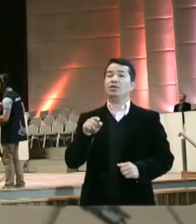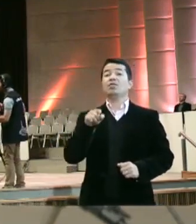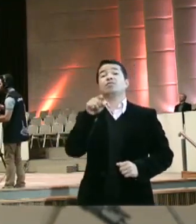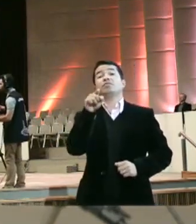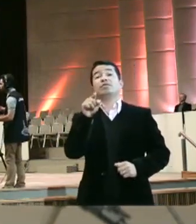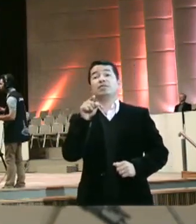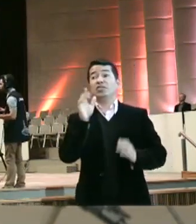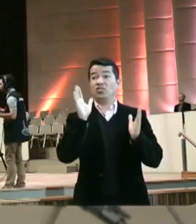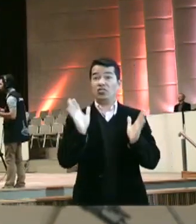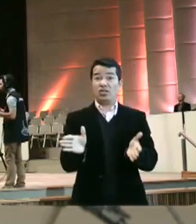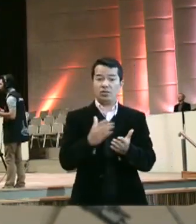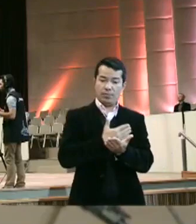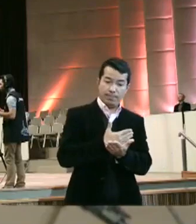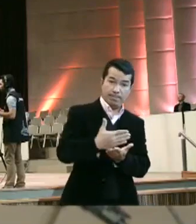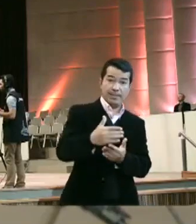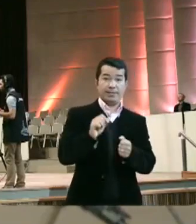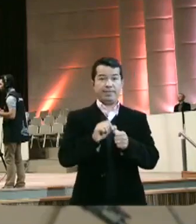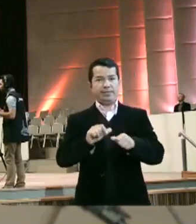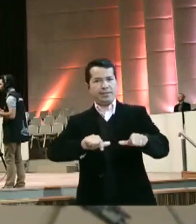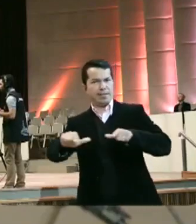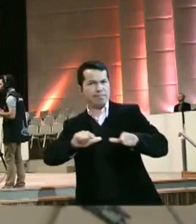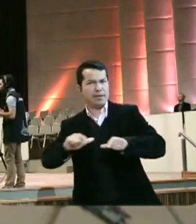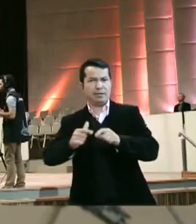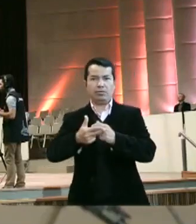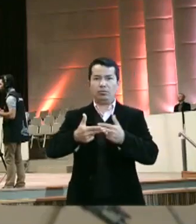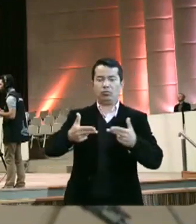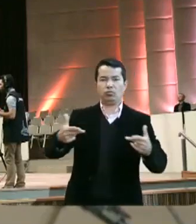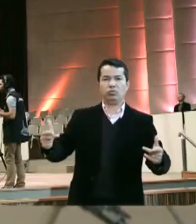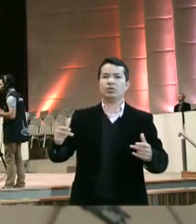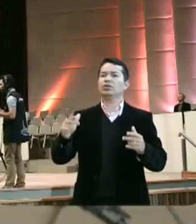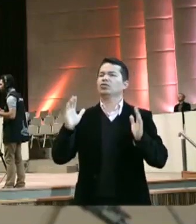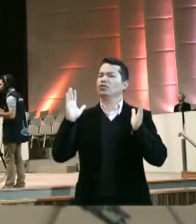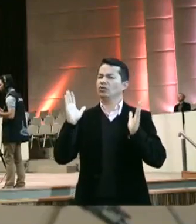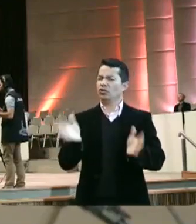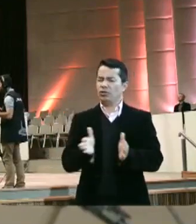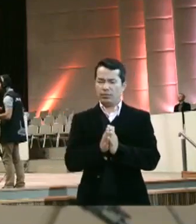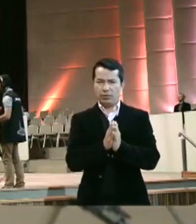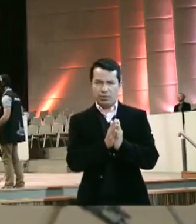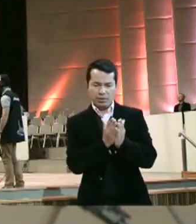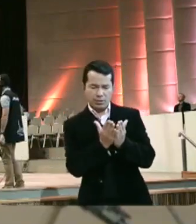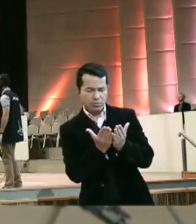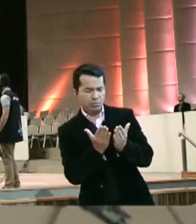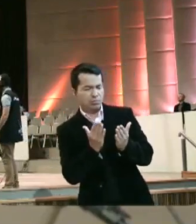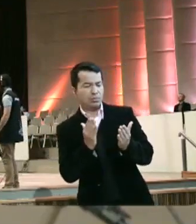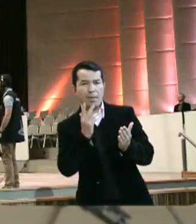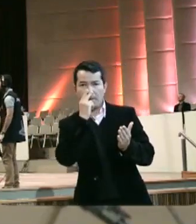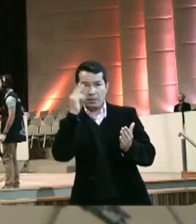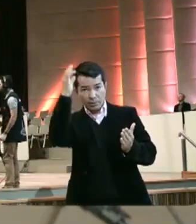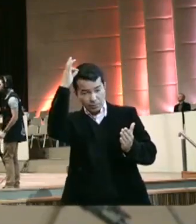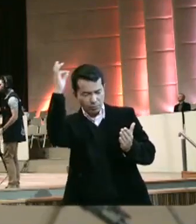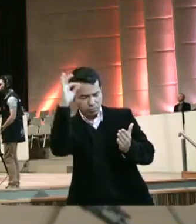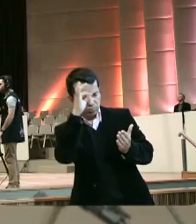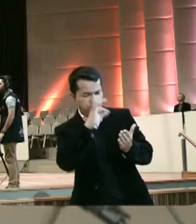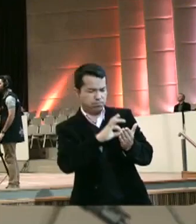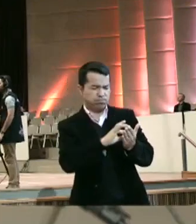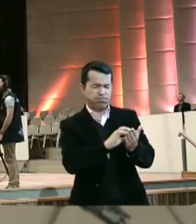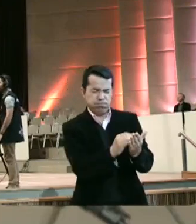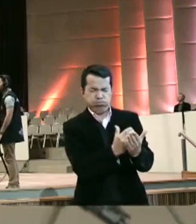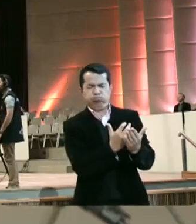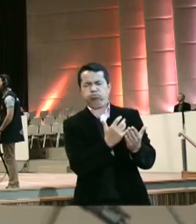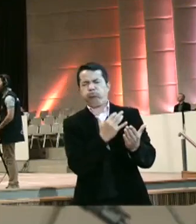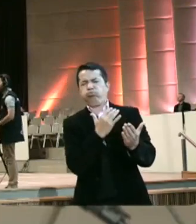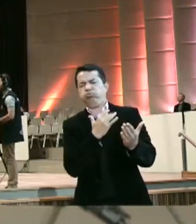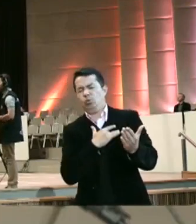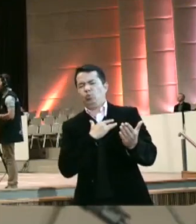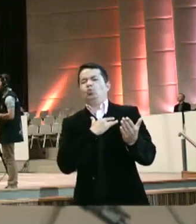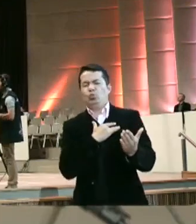bênção. Agora, quando você faz o exercício e deixa o Espírito de Deus trabalhar na tua vida, você refletir naquelas